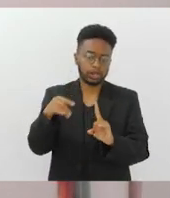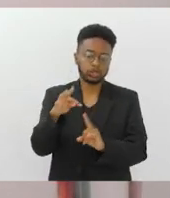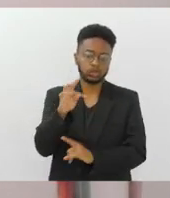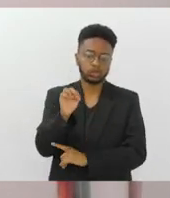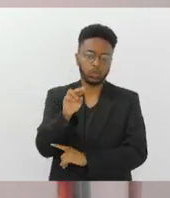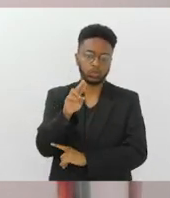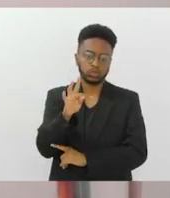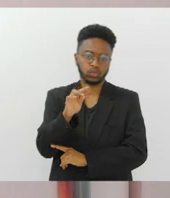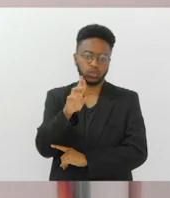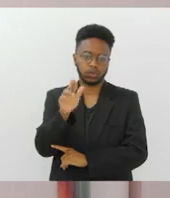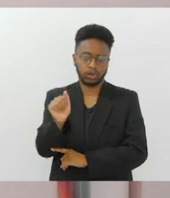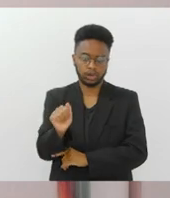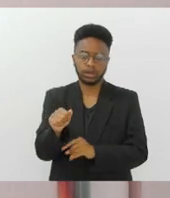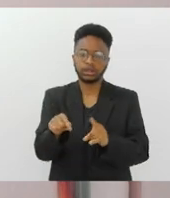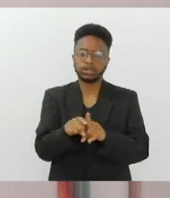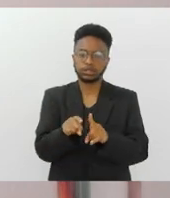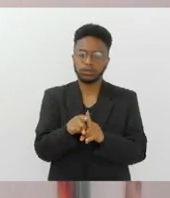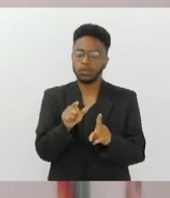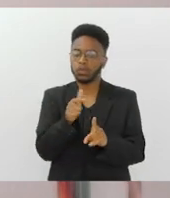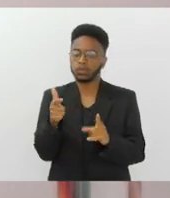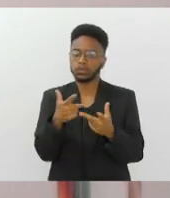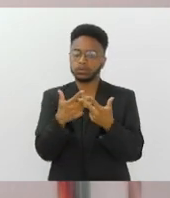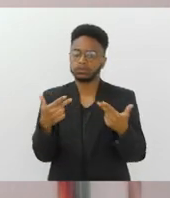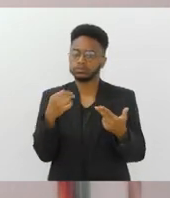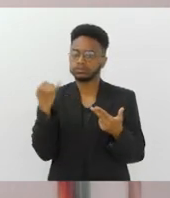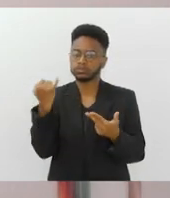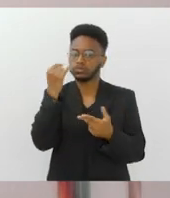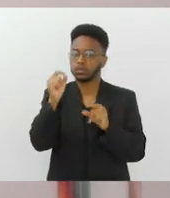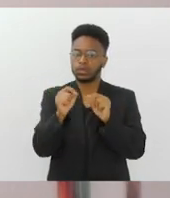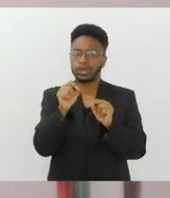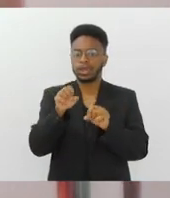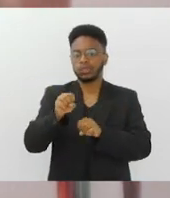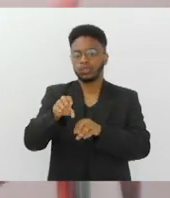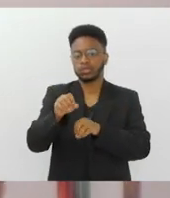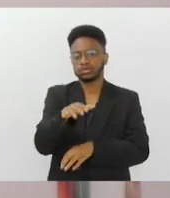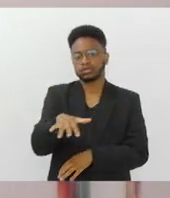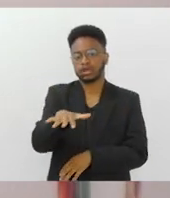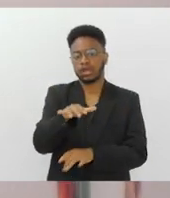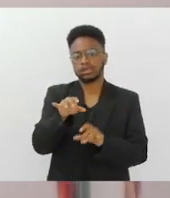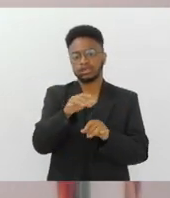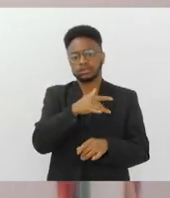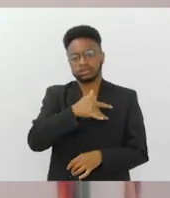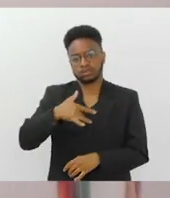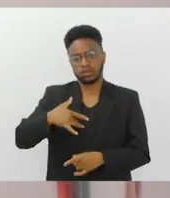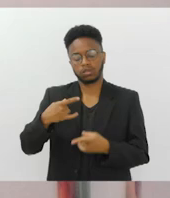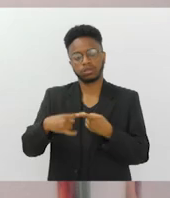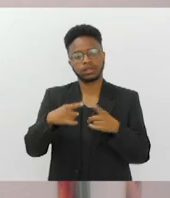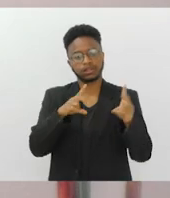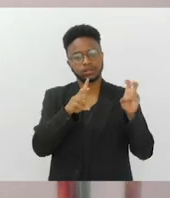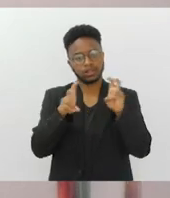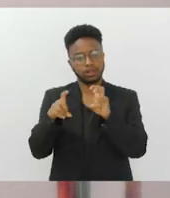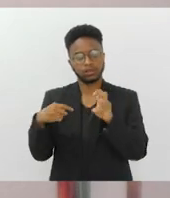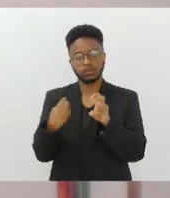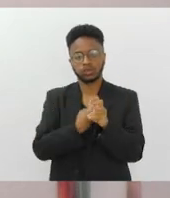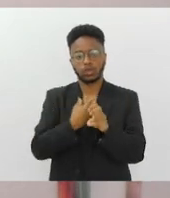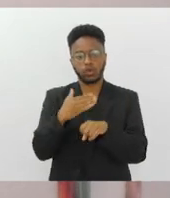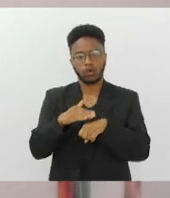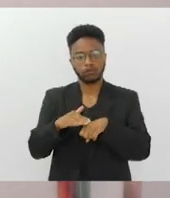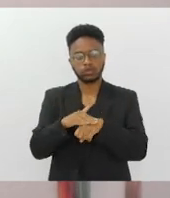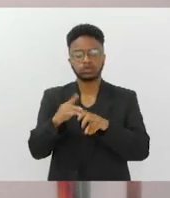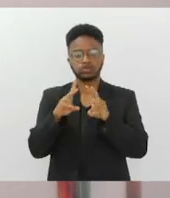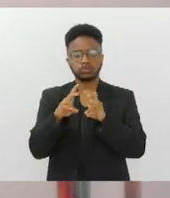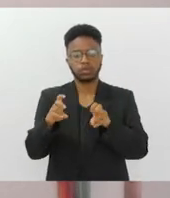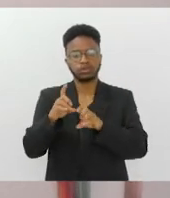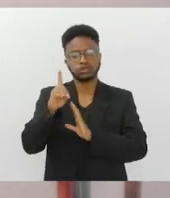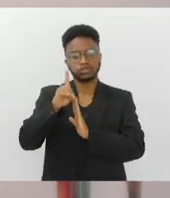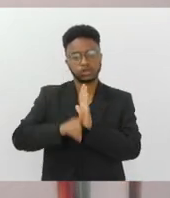outro elemento também que é super importante é a educação em saúde, né? Tudo que a gente estava conversando aqui sobre o direito de conhecer o próprio